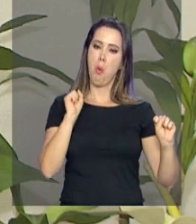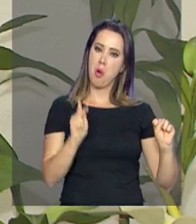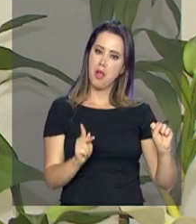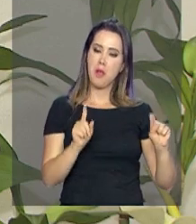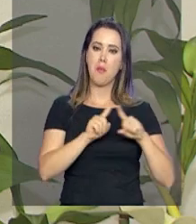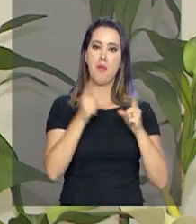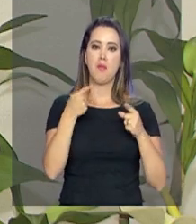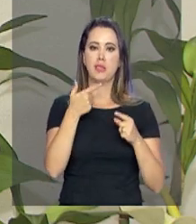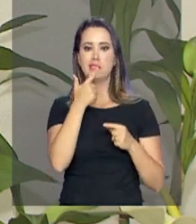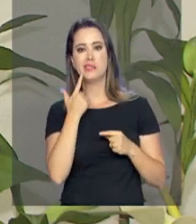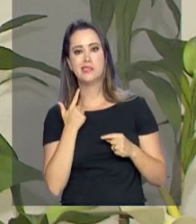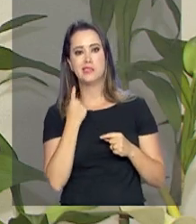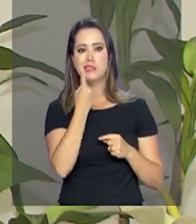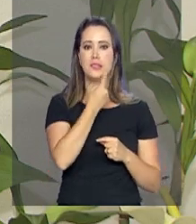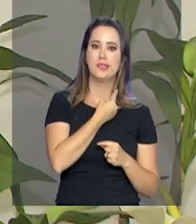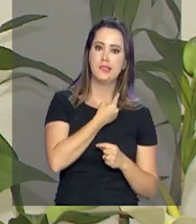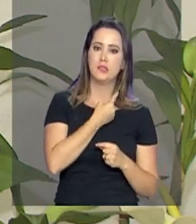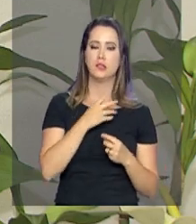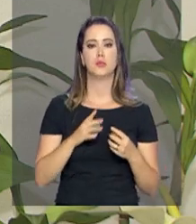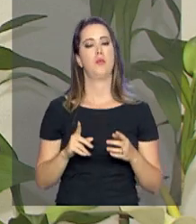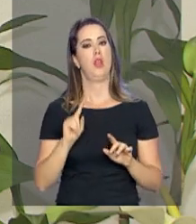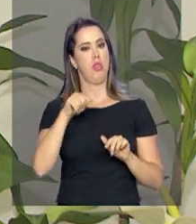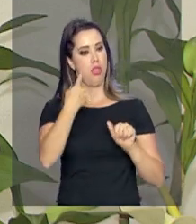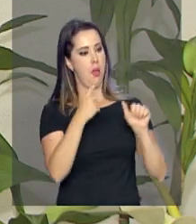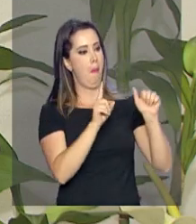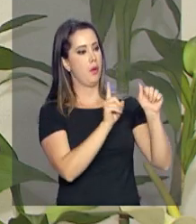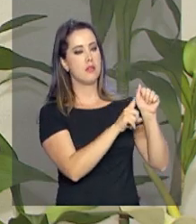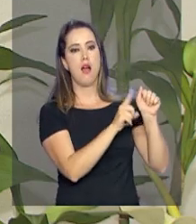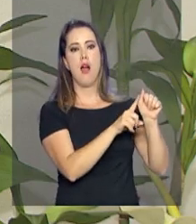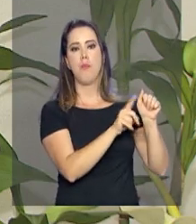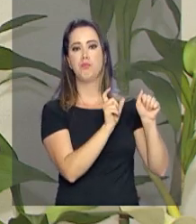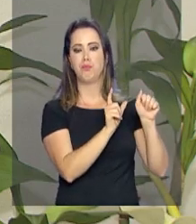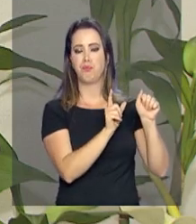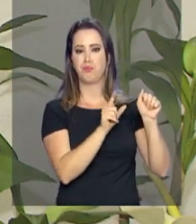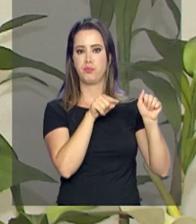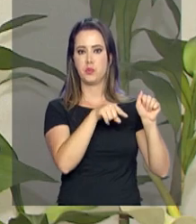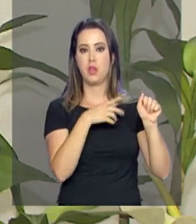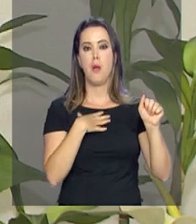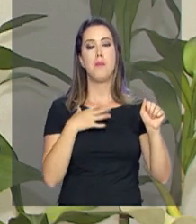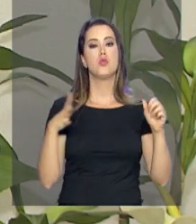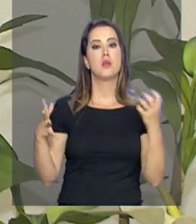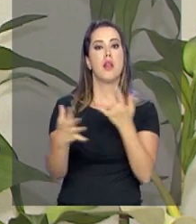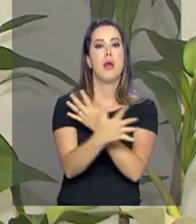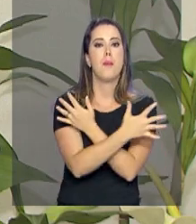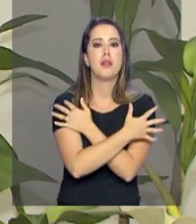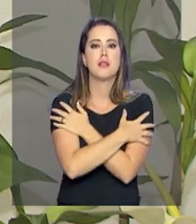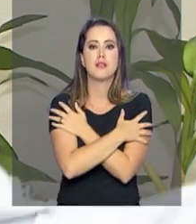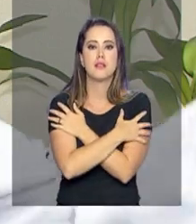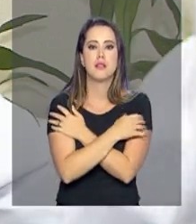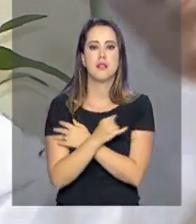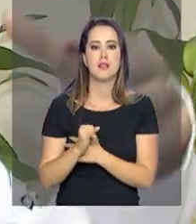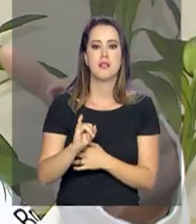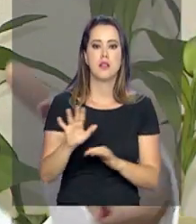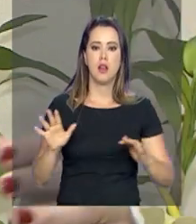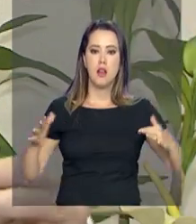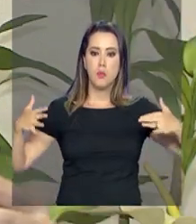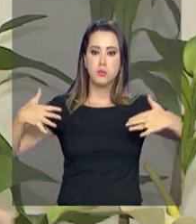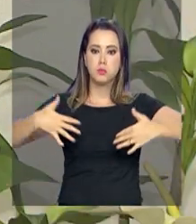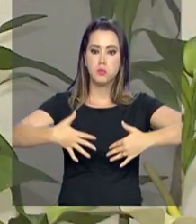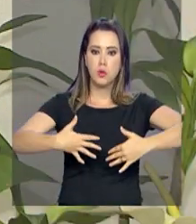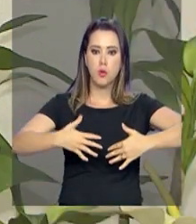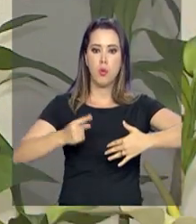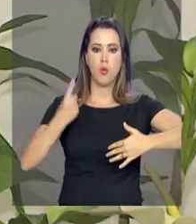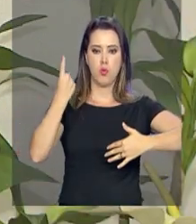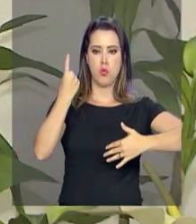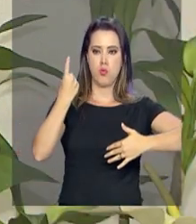a palavrinha a cê vai pedir a pessoa a letrinha se vai pedir para dar um abraço quando ela levantar os braços um